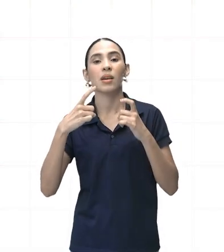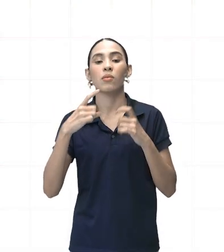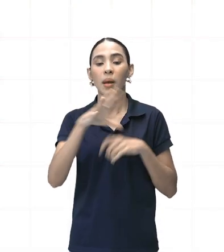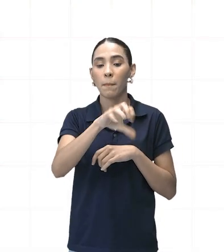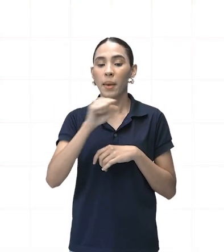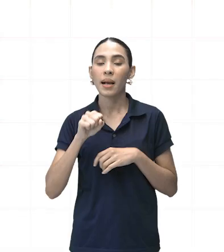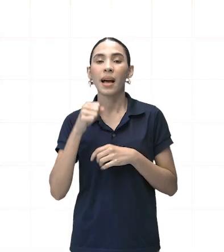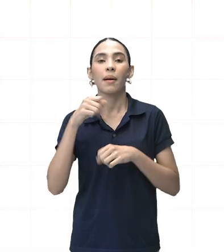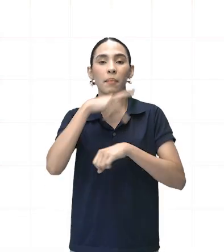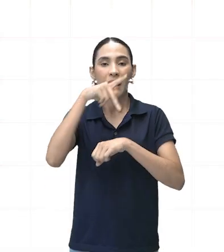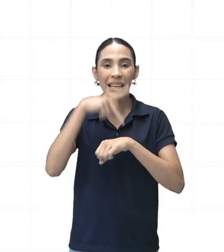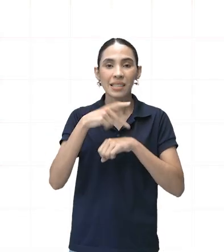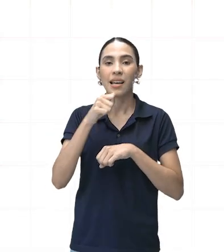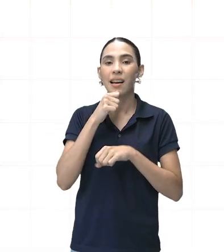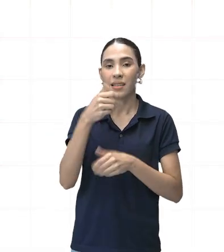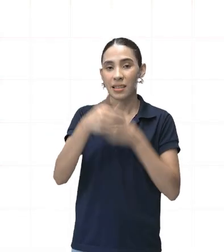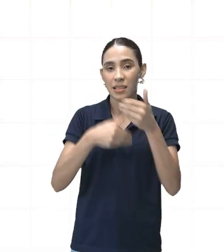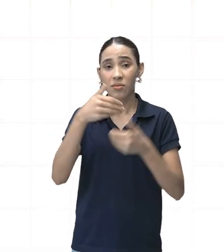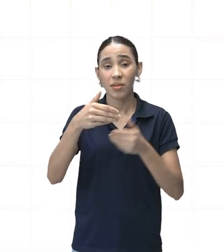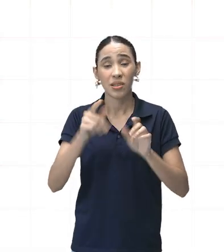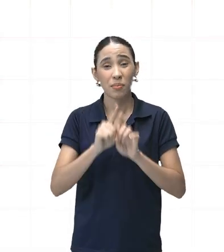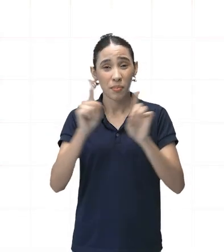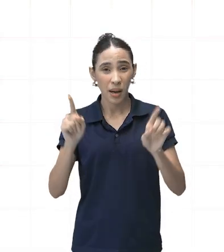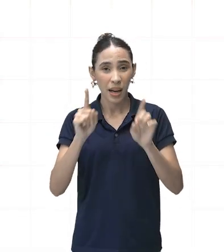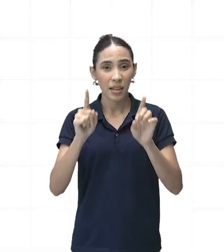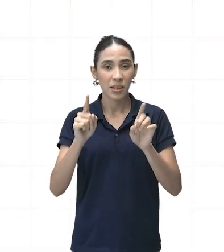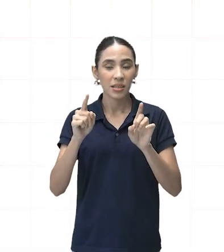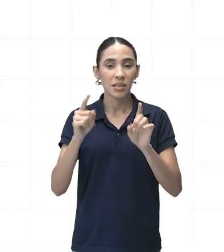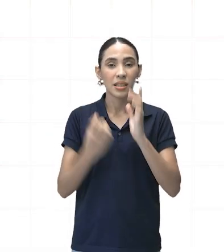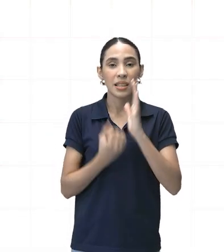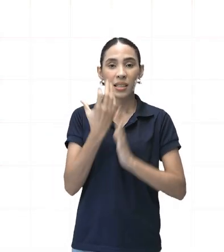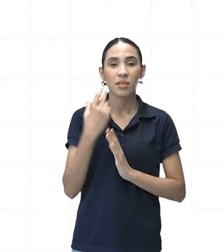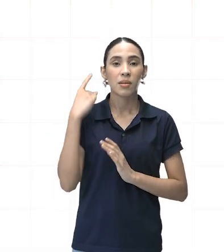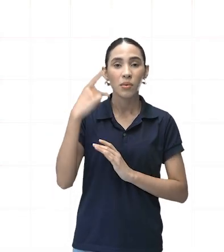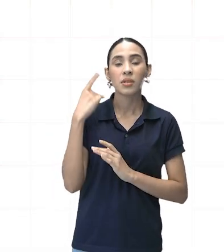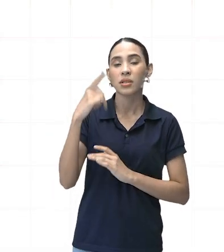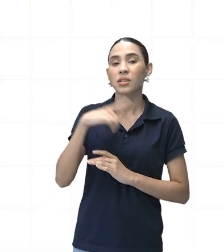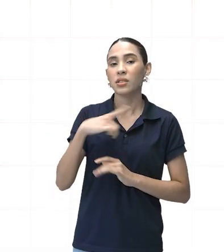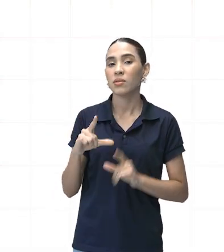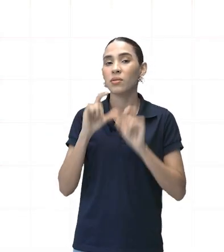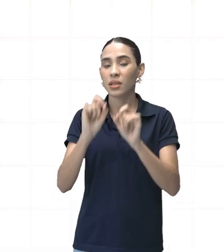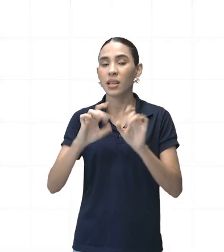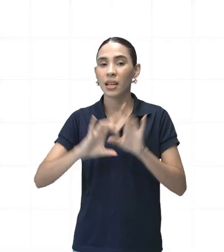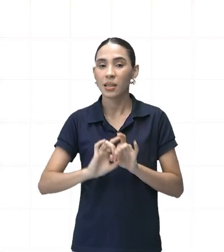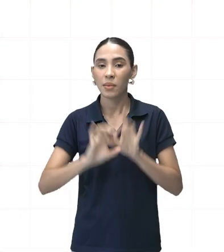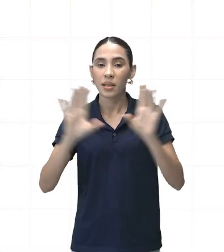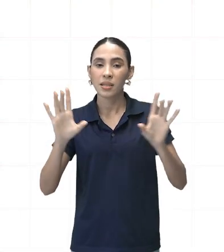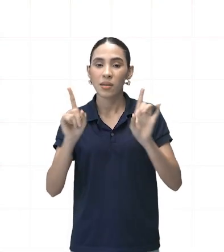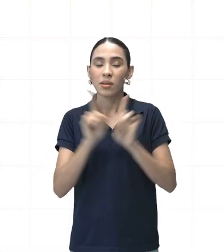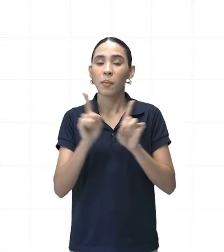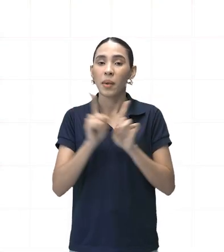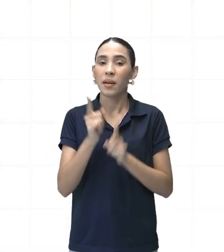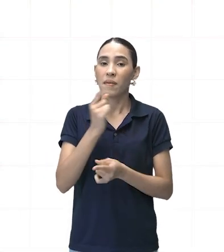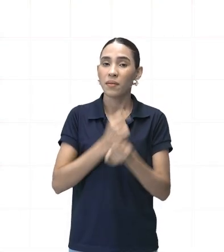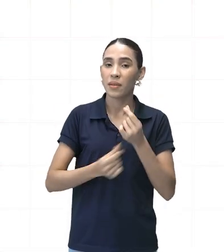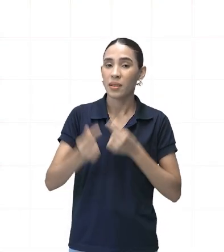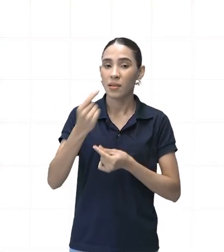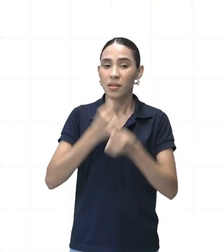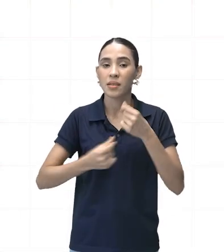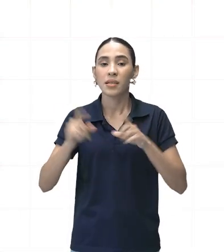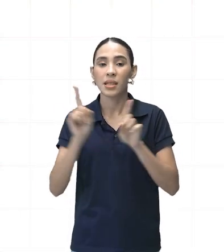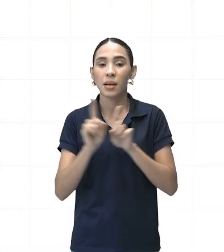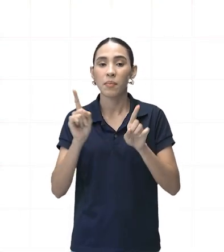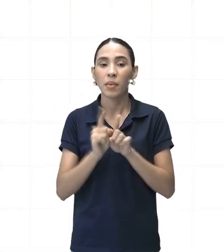em desenvolvimento. Agora, essas políticas, gente, elas incluíam o quê? A liberalização financeira,